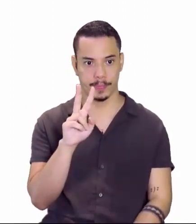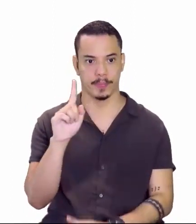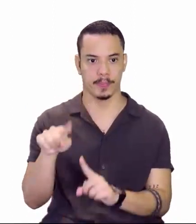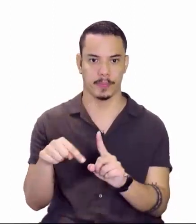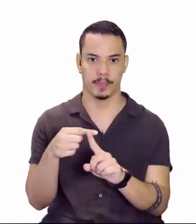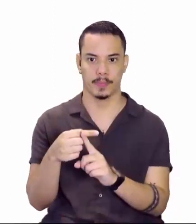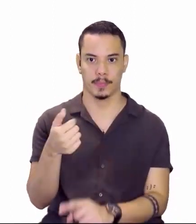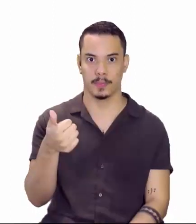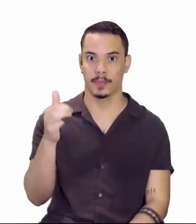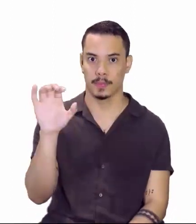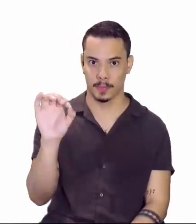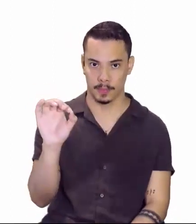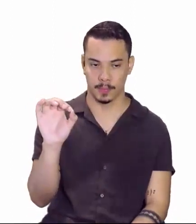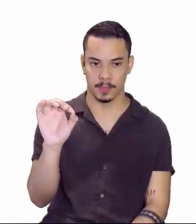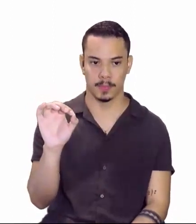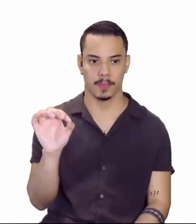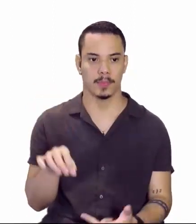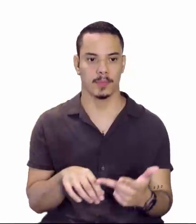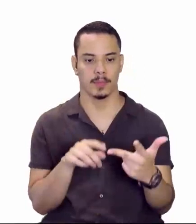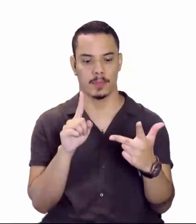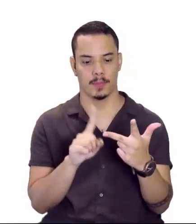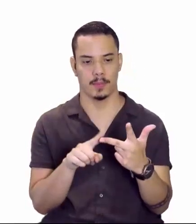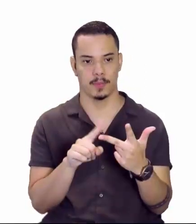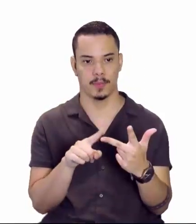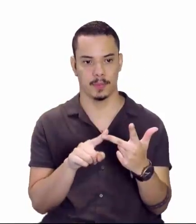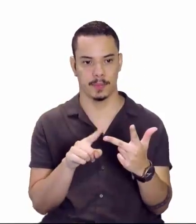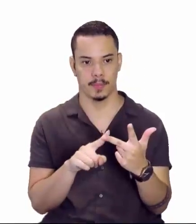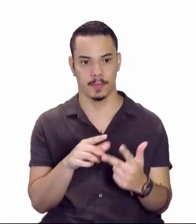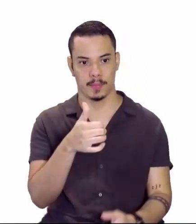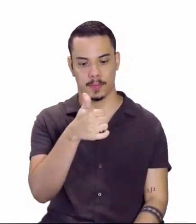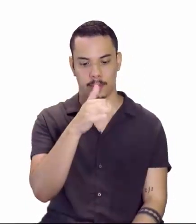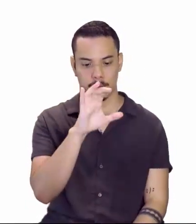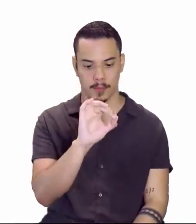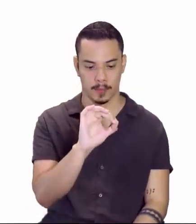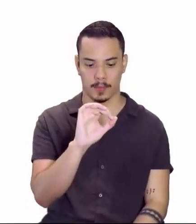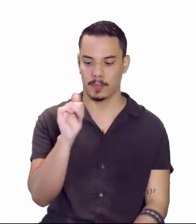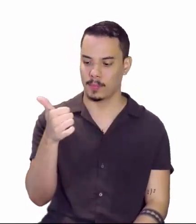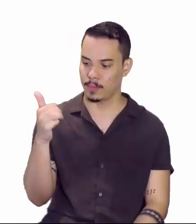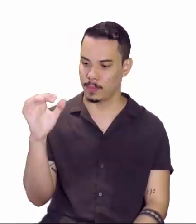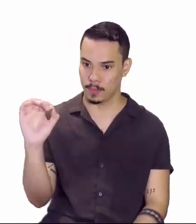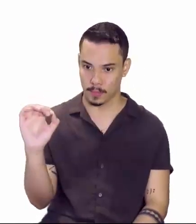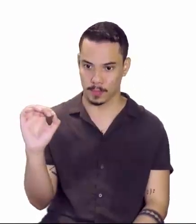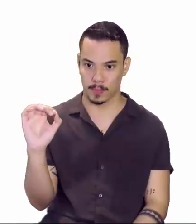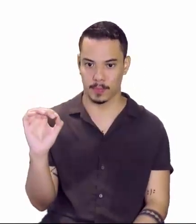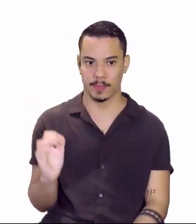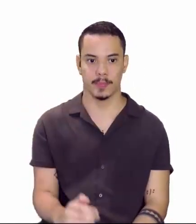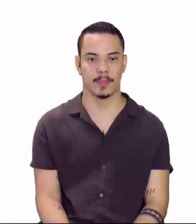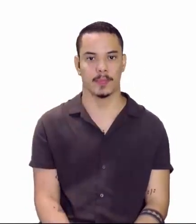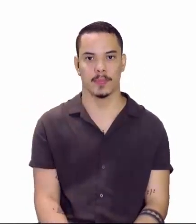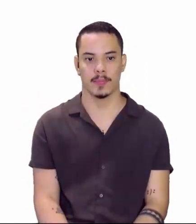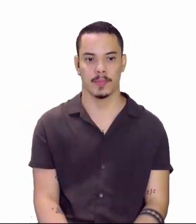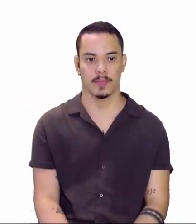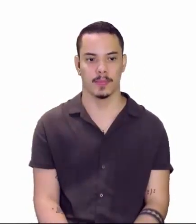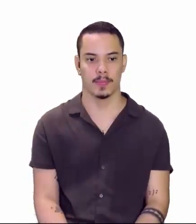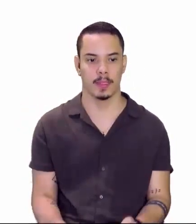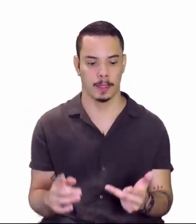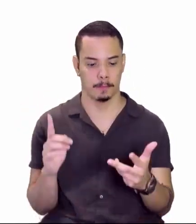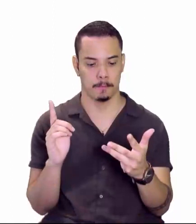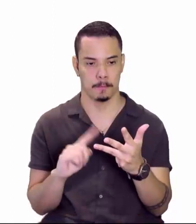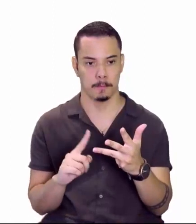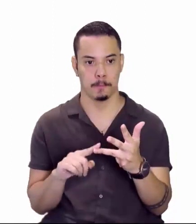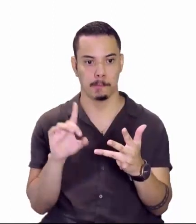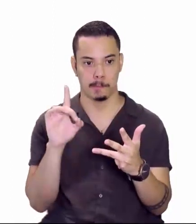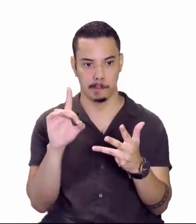e 10 elétrons. Letra C, 10 prótons e 10 elétrons. Letra